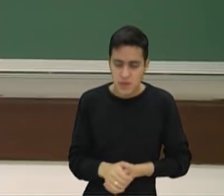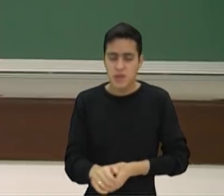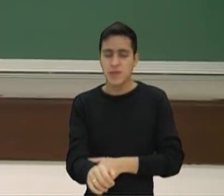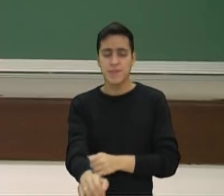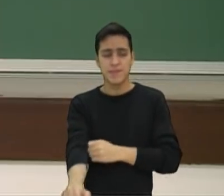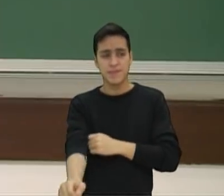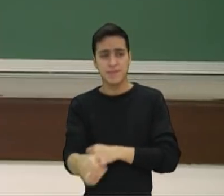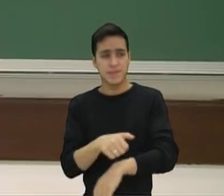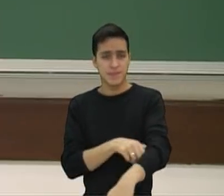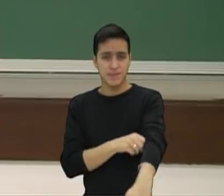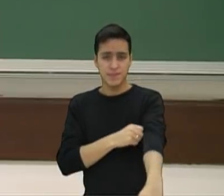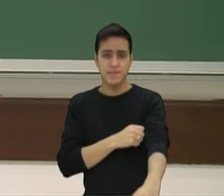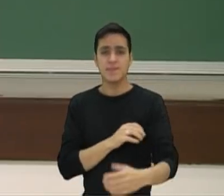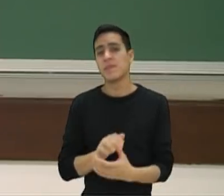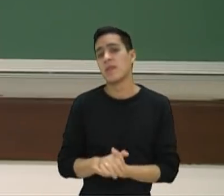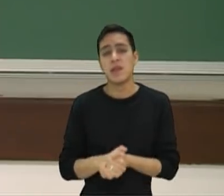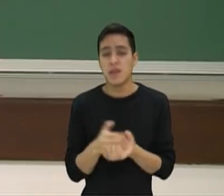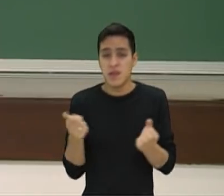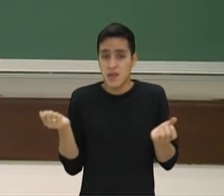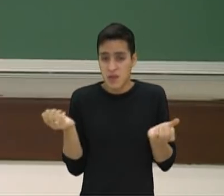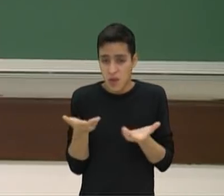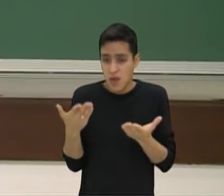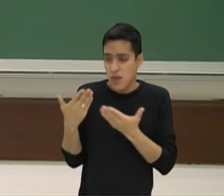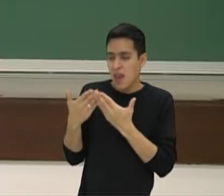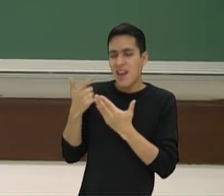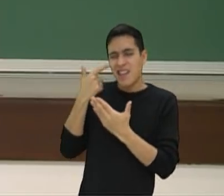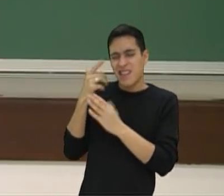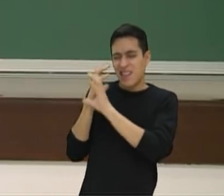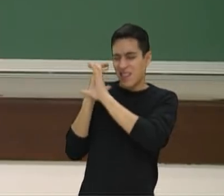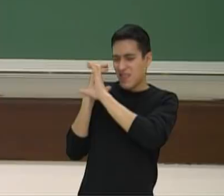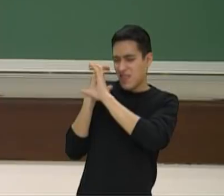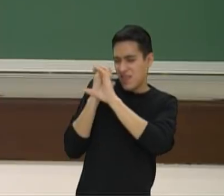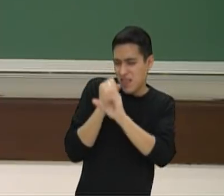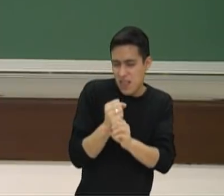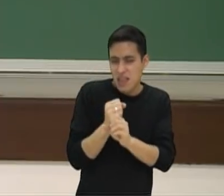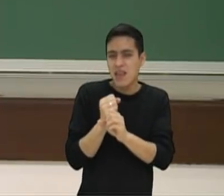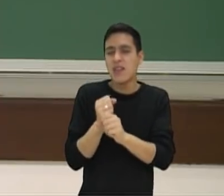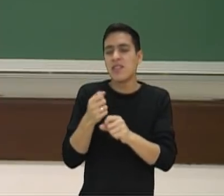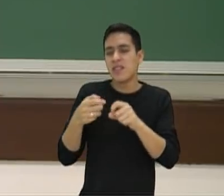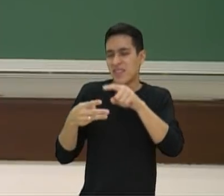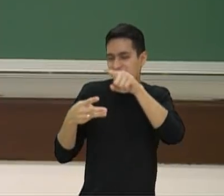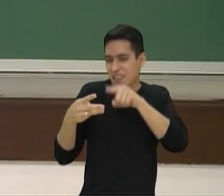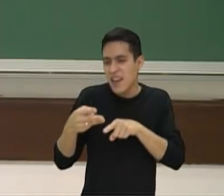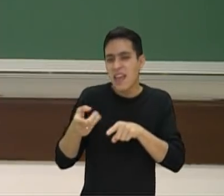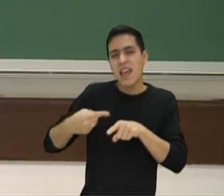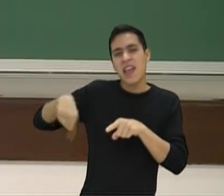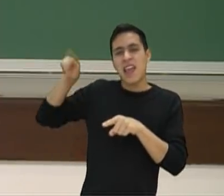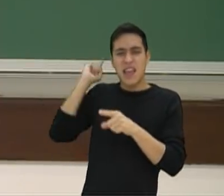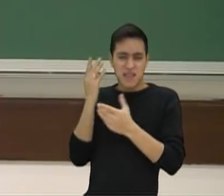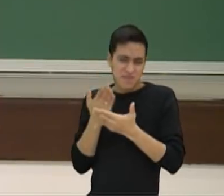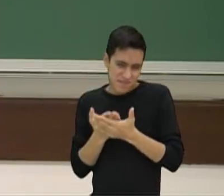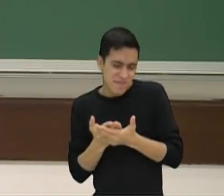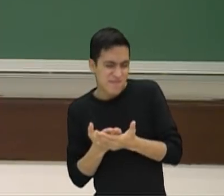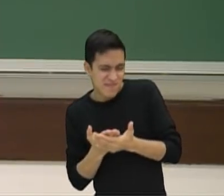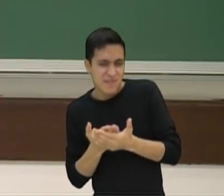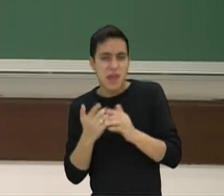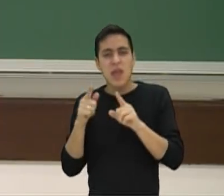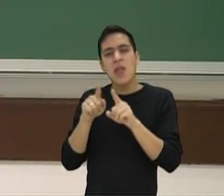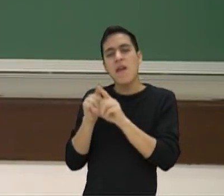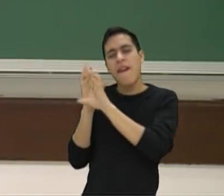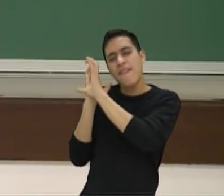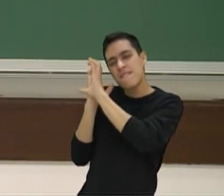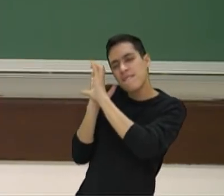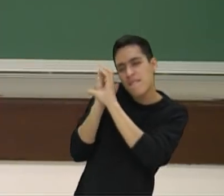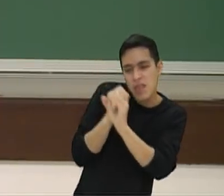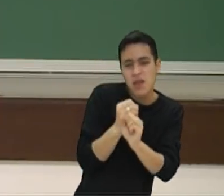Essa aula, a gente vai fazer uma retomada de 2 a 3 aulas anteriores. É uma revisão, uma